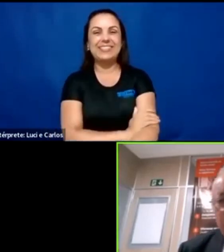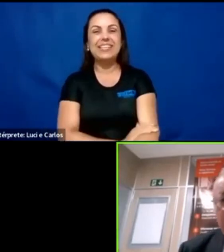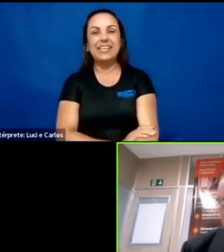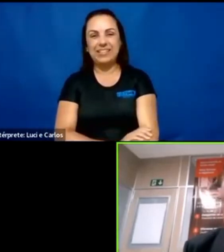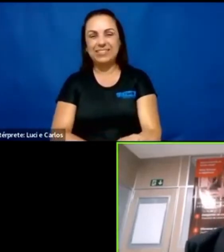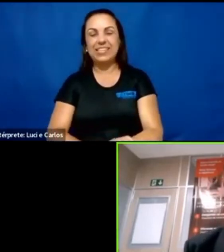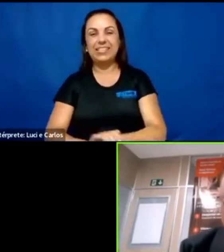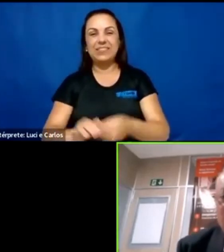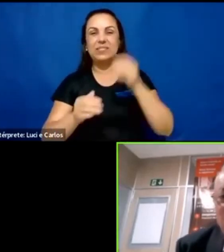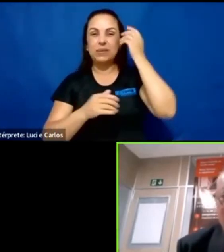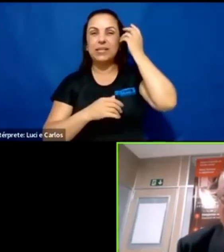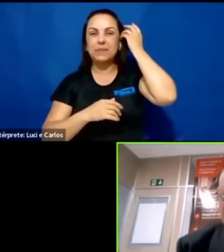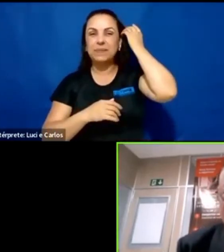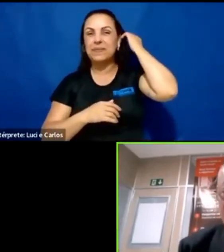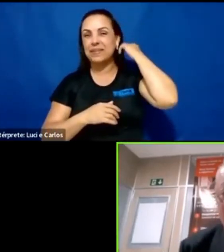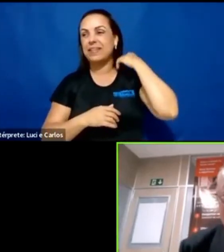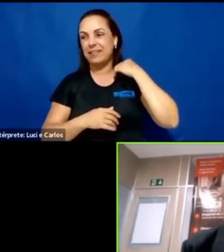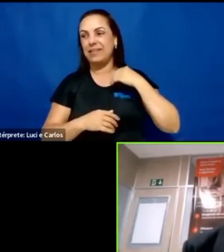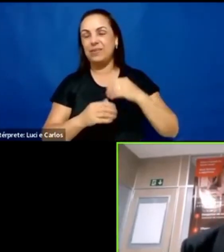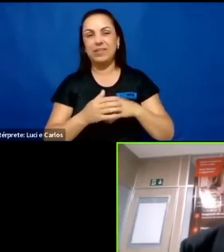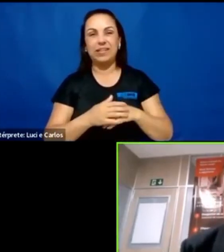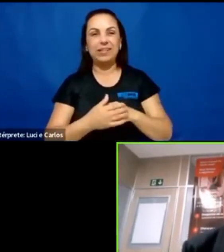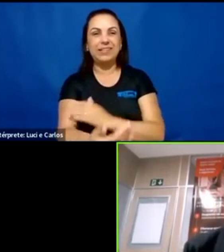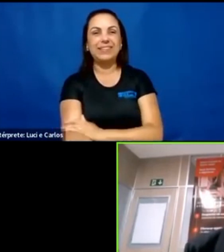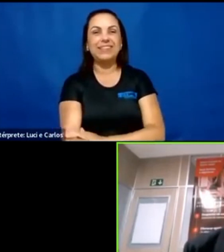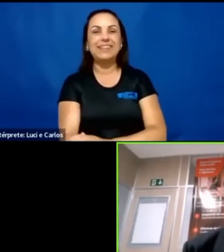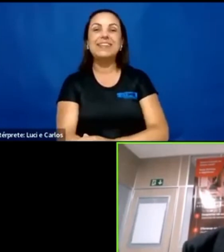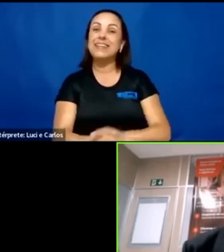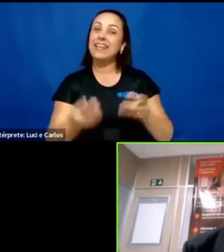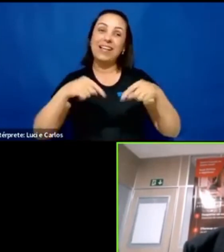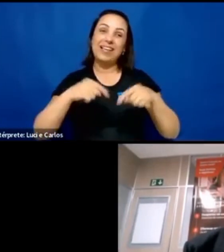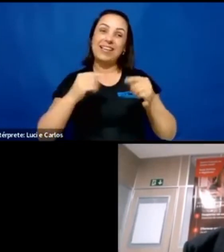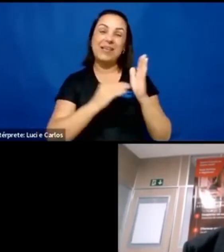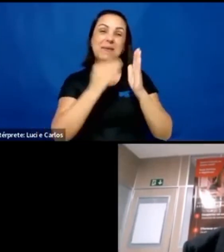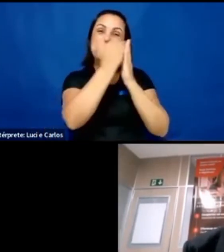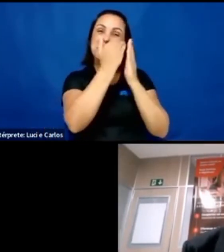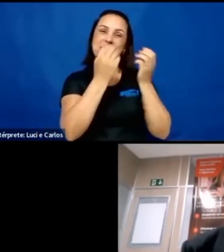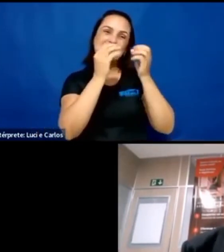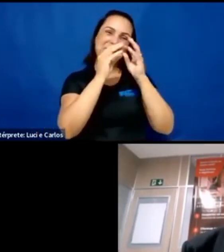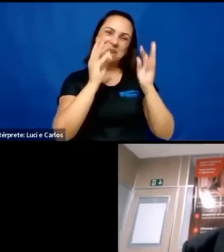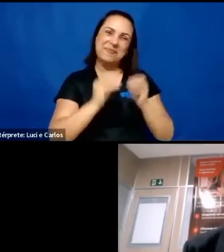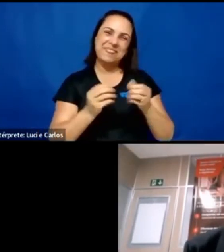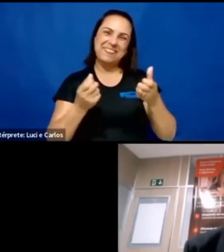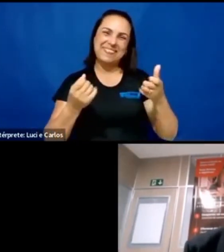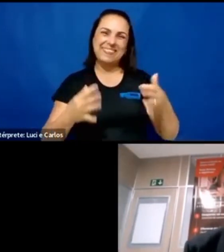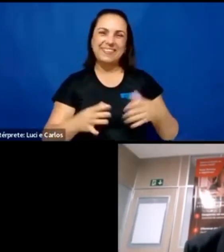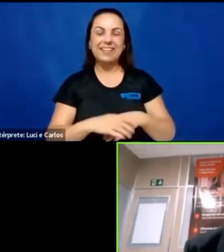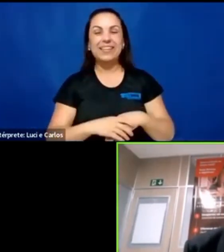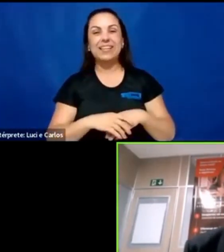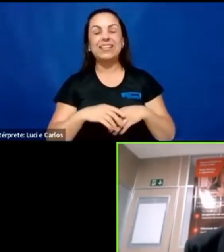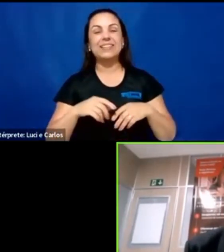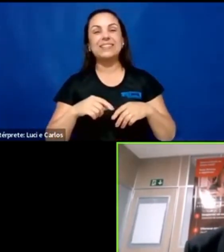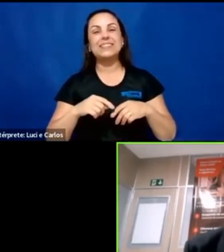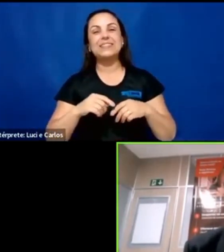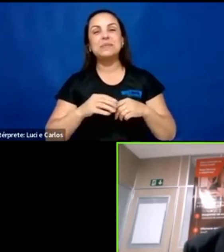Bom, nós só vamos complementar alguma coisa, viu, Sunak? Que o que nós podemos dizer aqui,